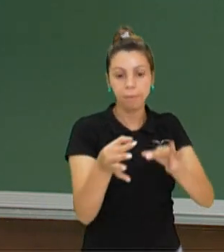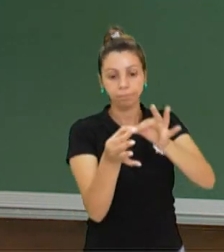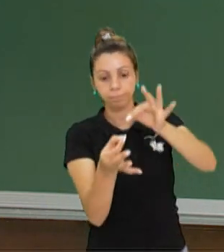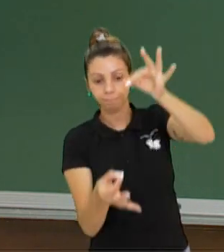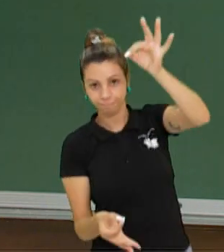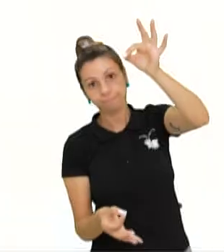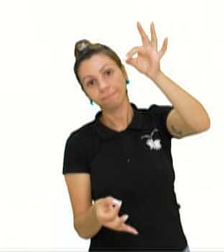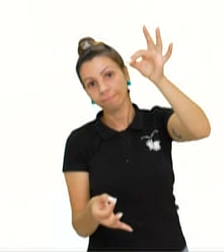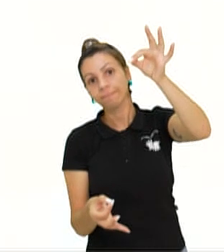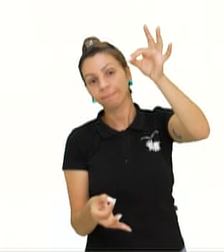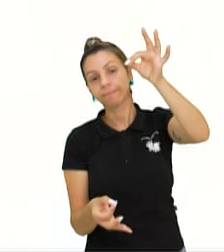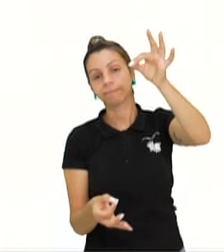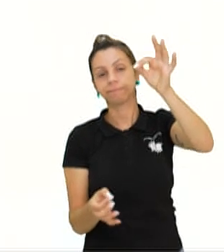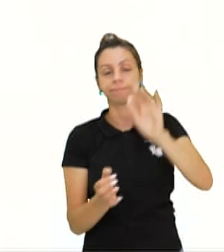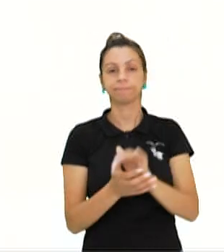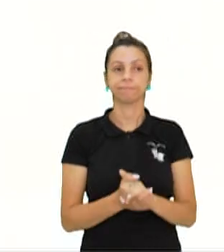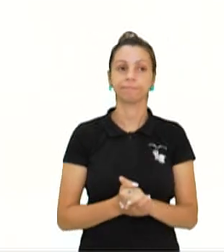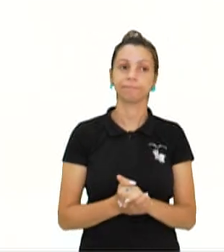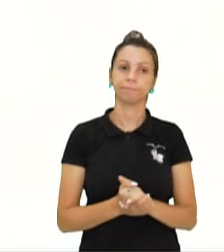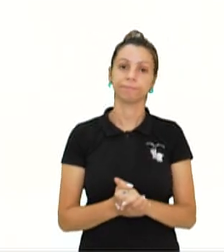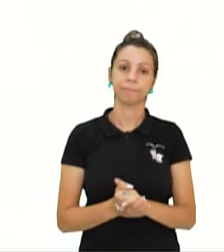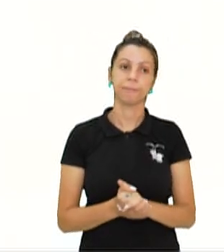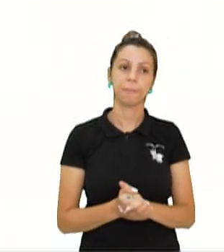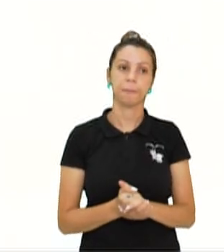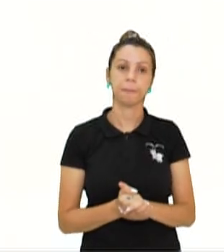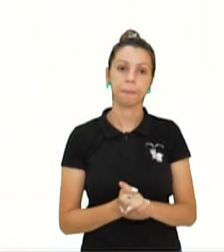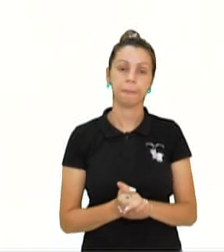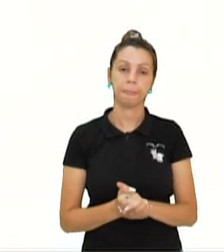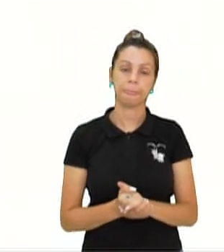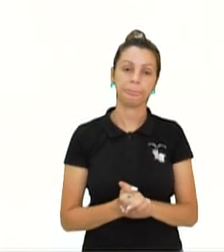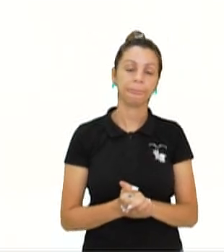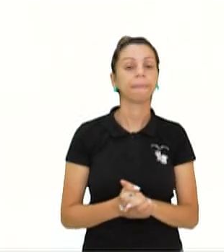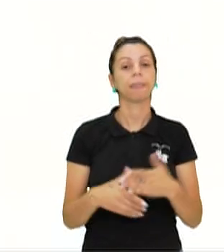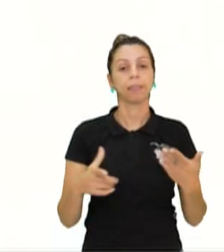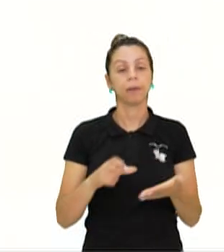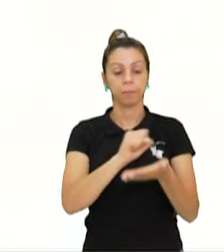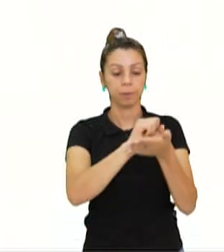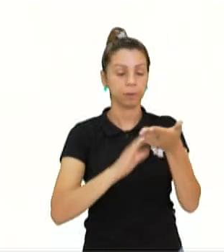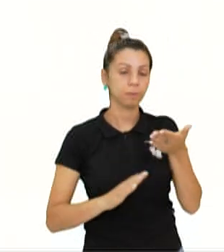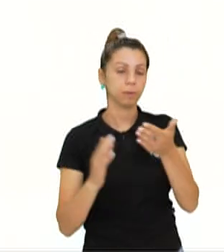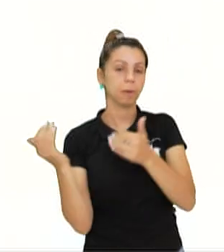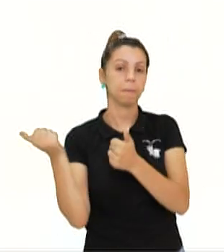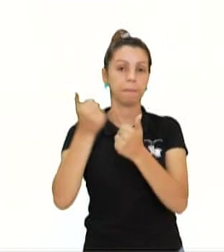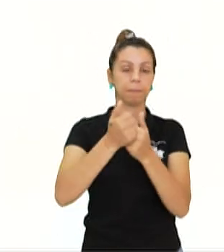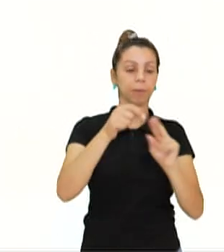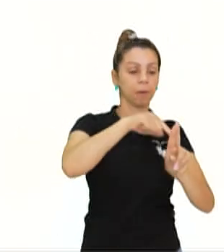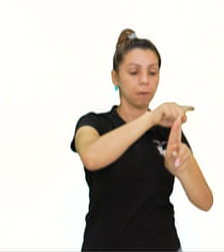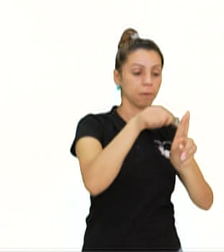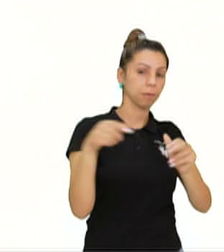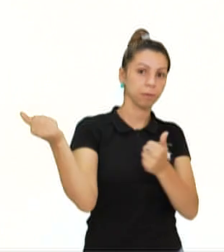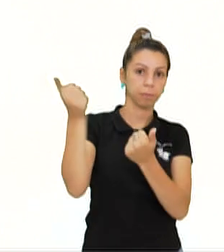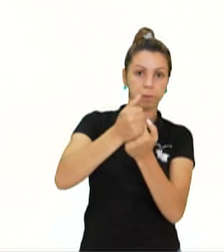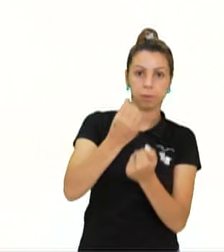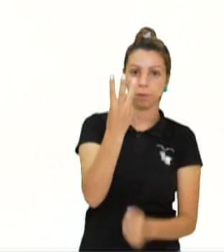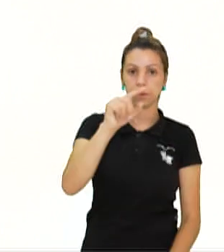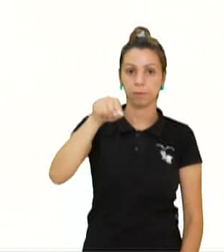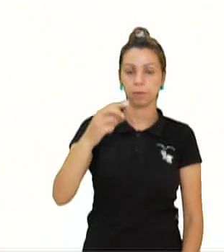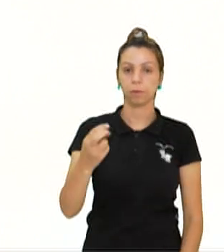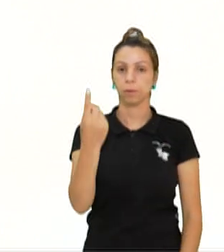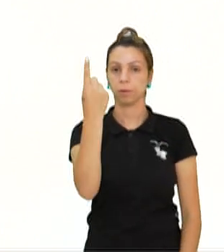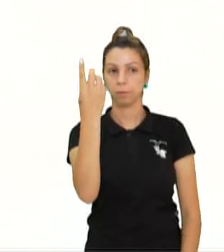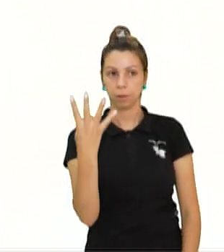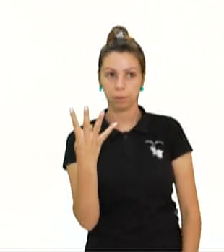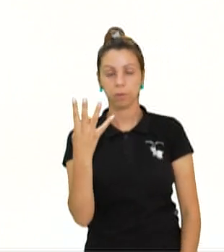do nosso cilindro, ok? Veja, então aqui, como o exercício tinha pedido para a gente trocar o π por 3,14, eu já troquei, né?